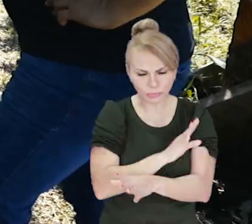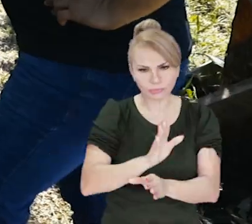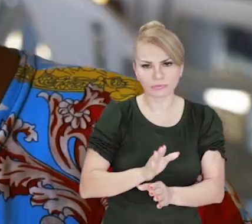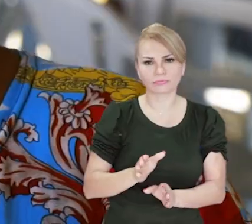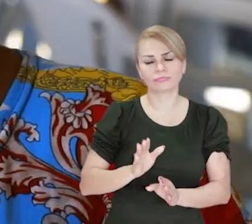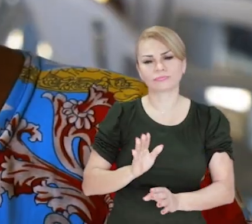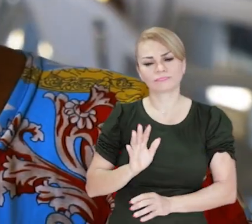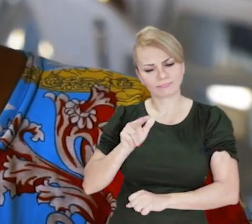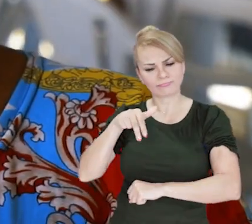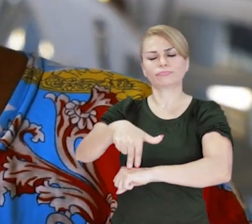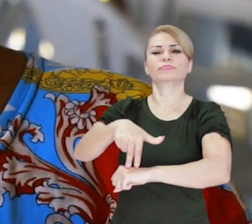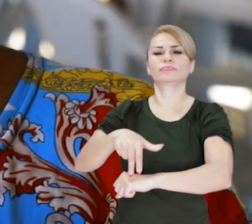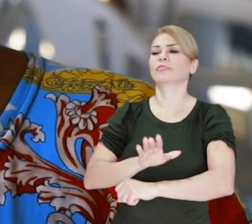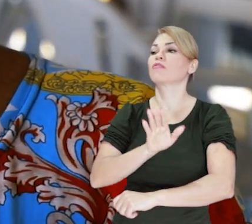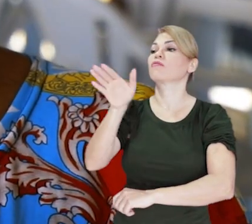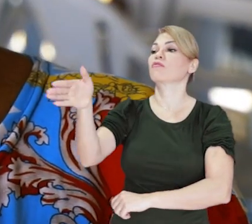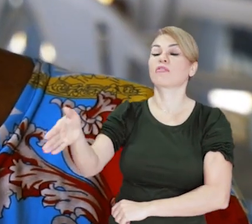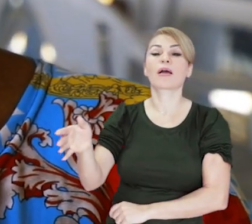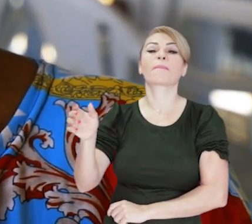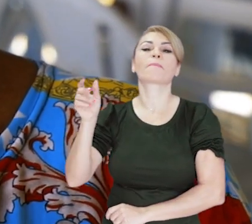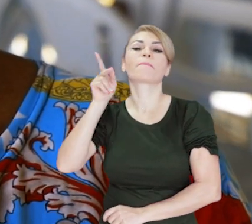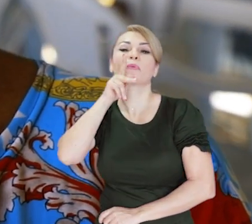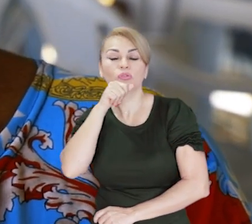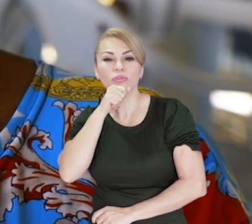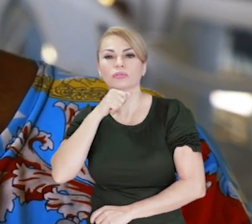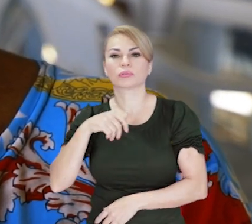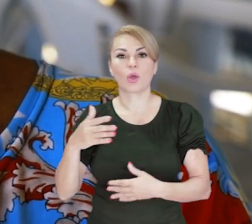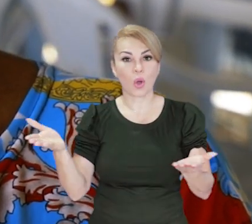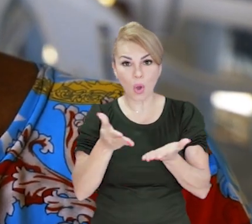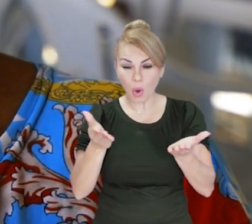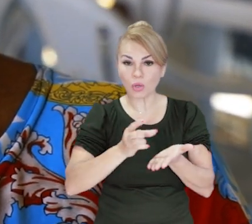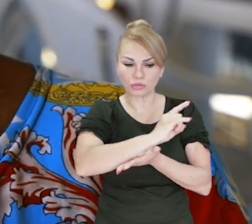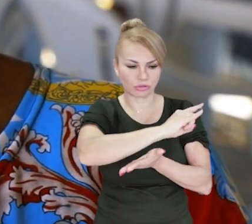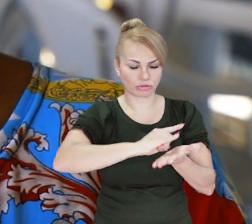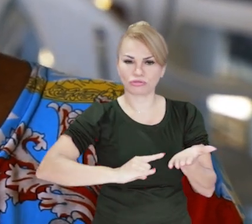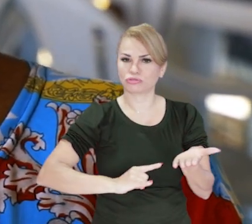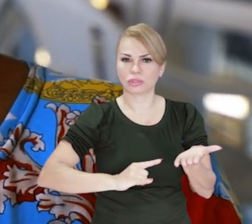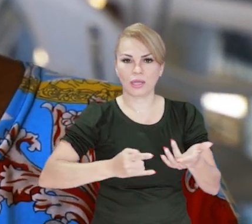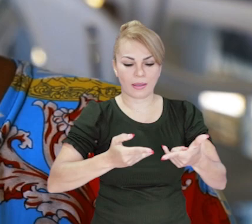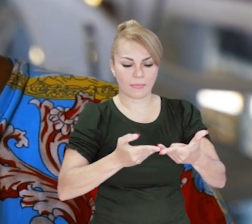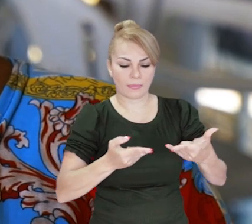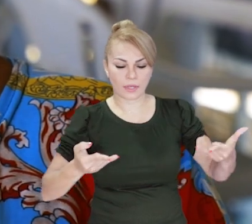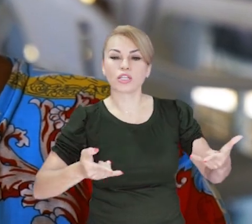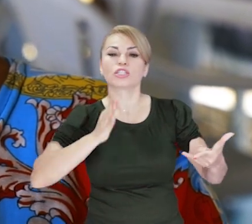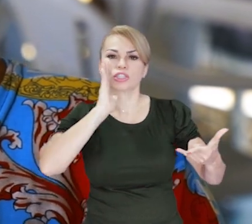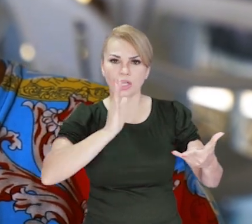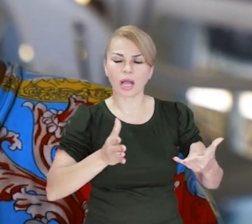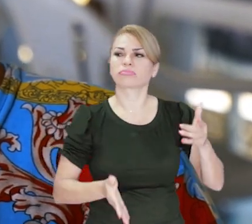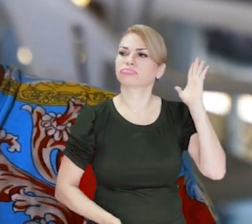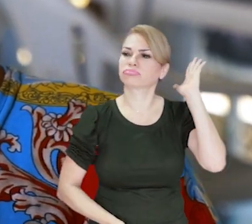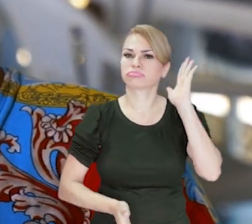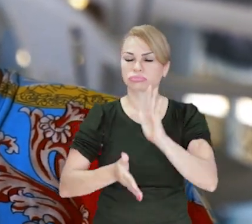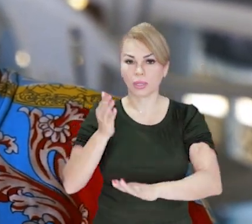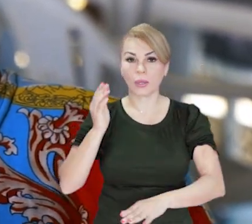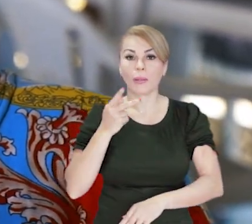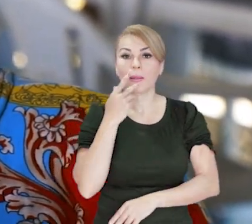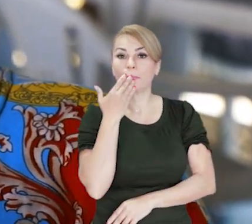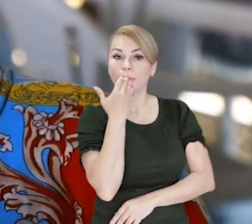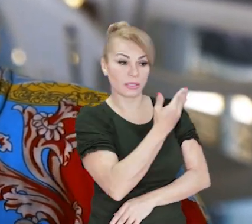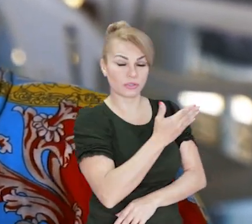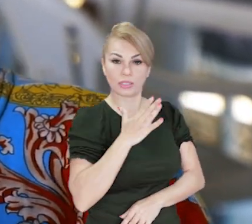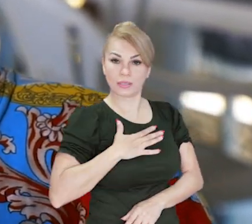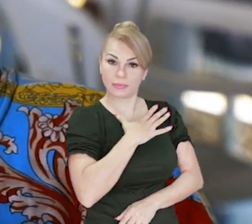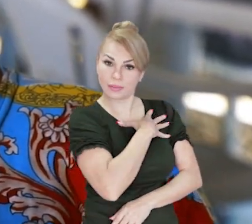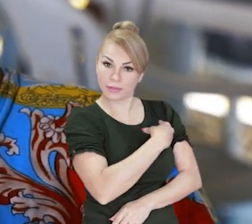uma vez. Hoje mesmo eu estava com minha passagem já arrumada para ir para a cidade, né? Porque eu mandei minha filha agendar lá